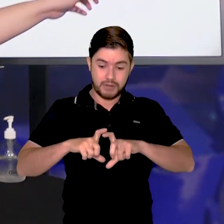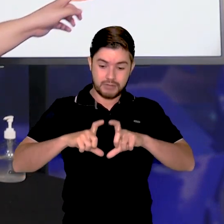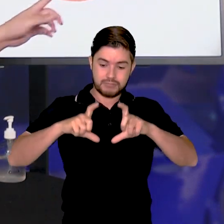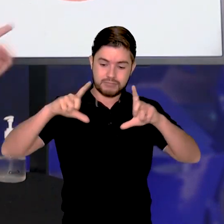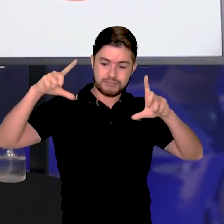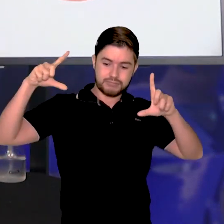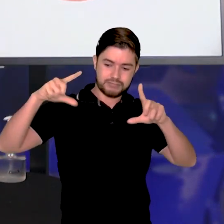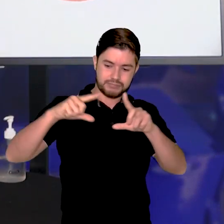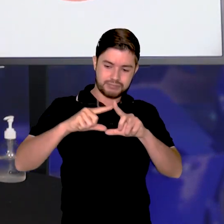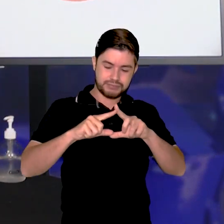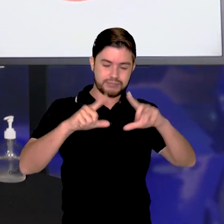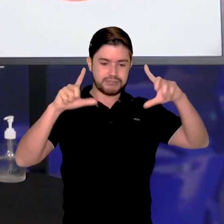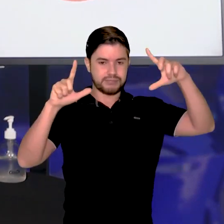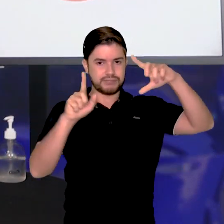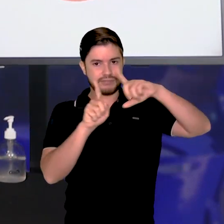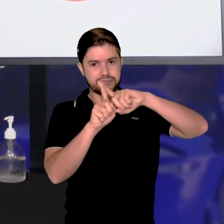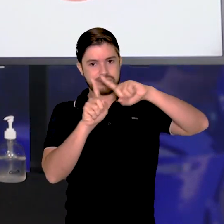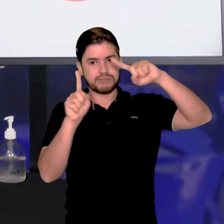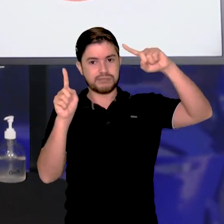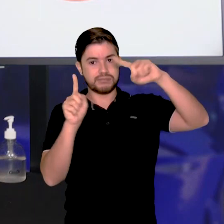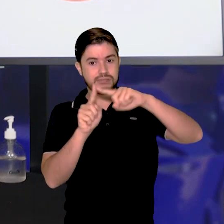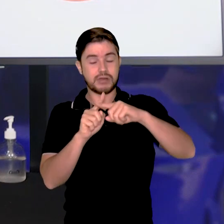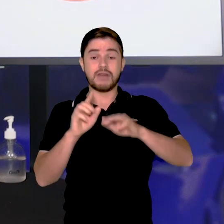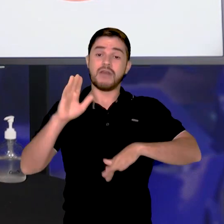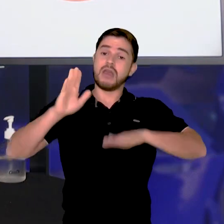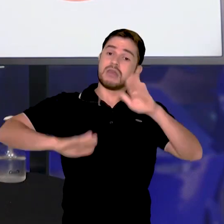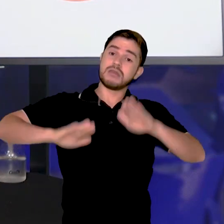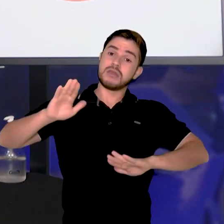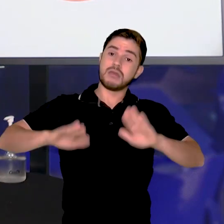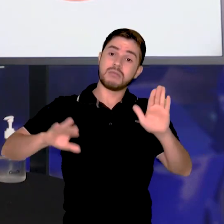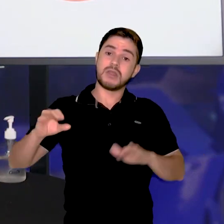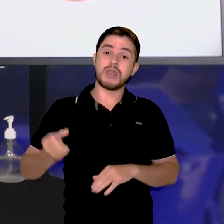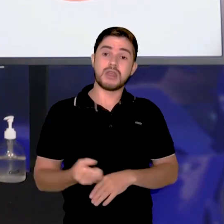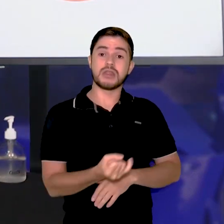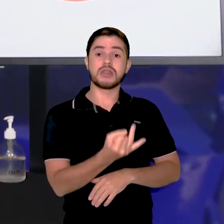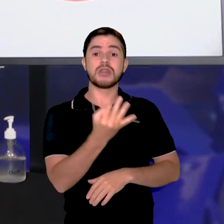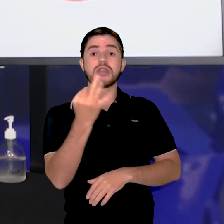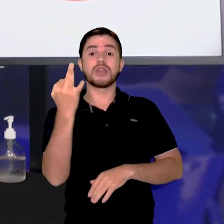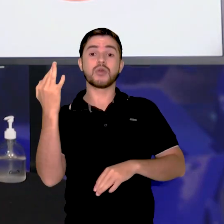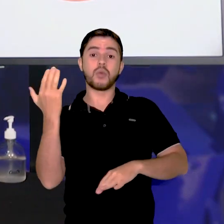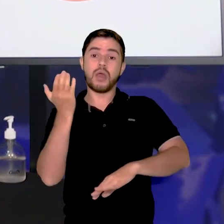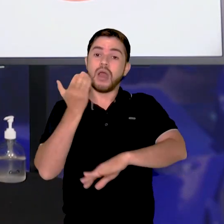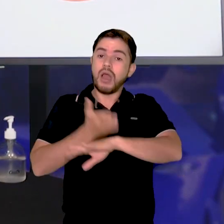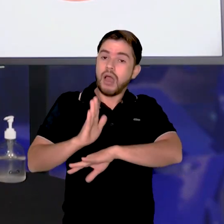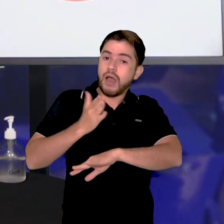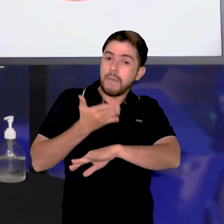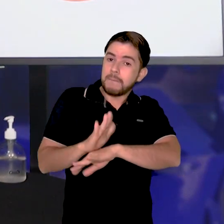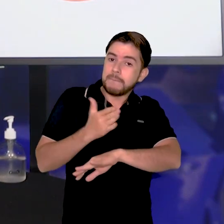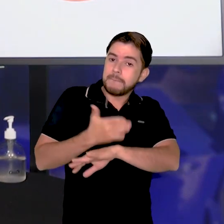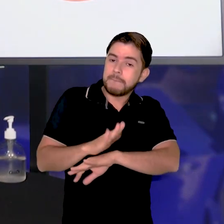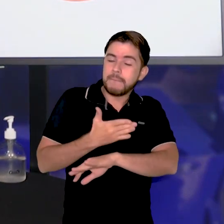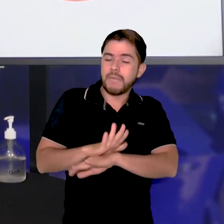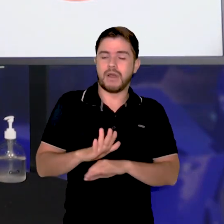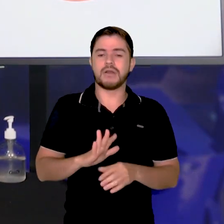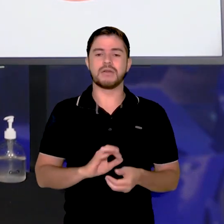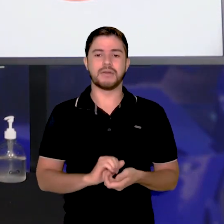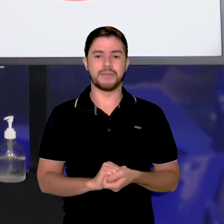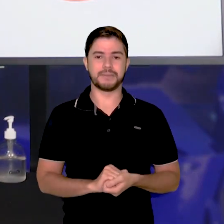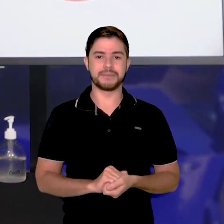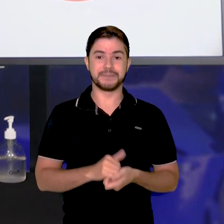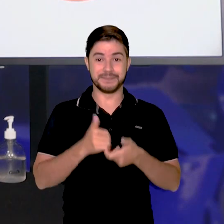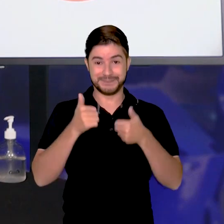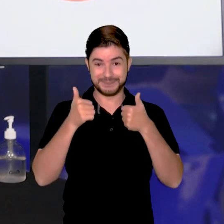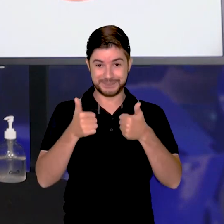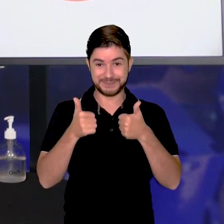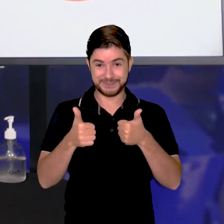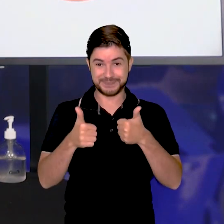dele, da proporção de cada parte, de cada setor, vai depender da quantidade da minha frequência, tá